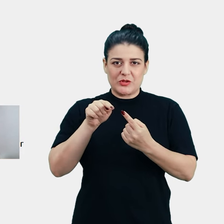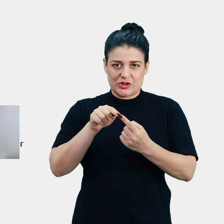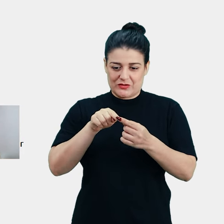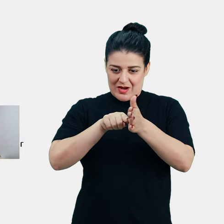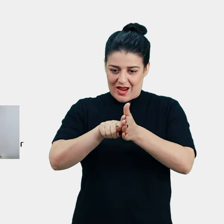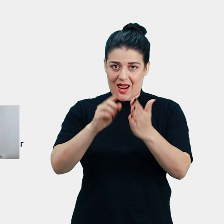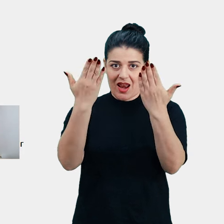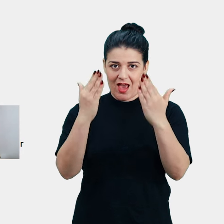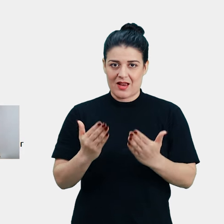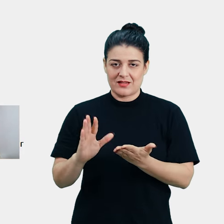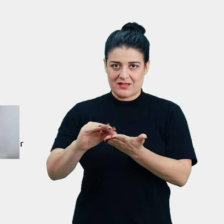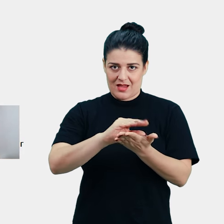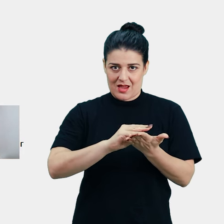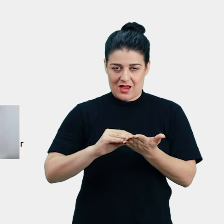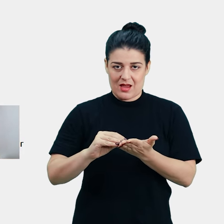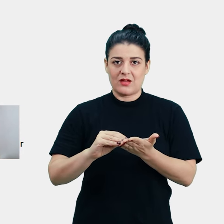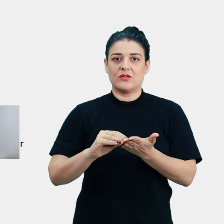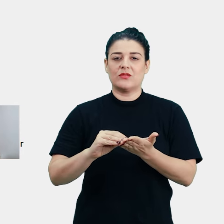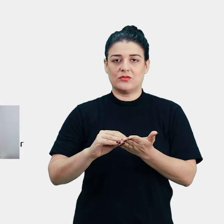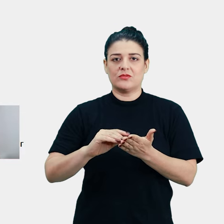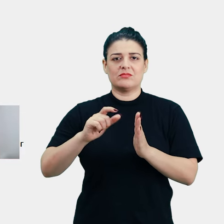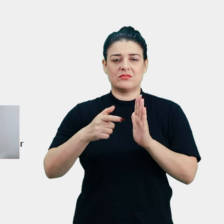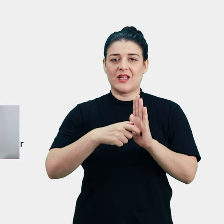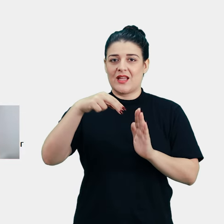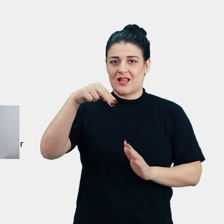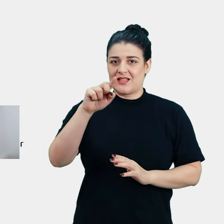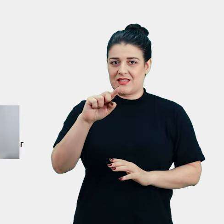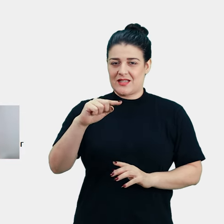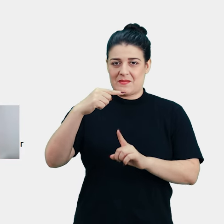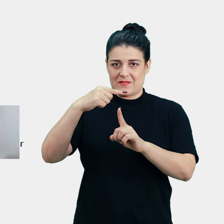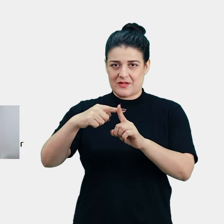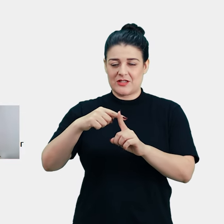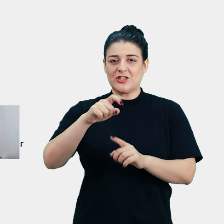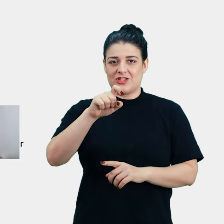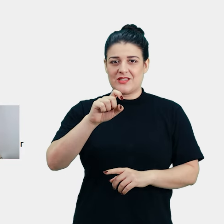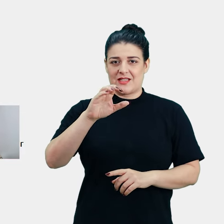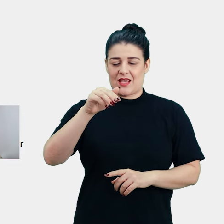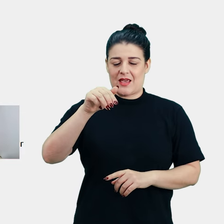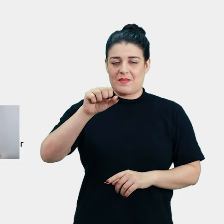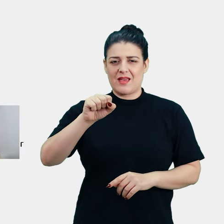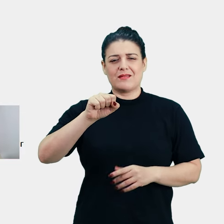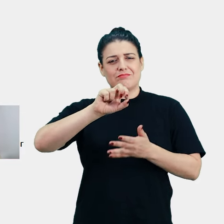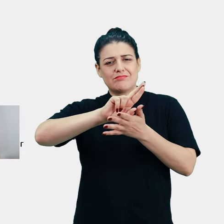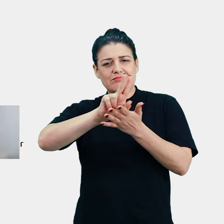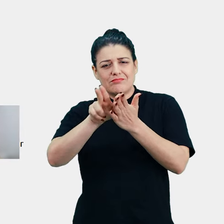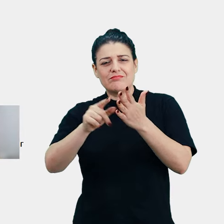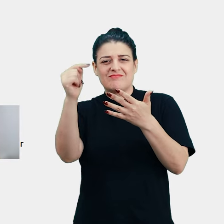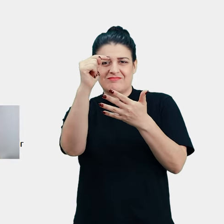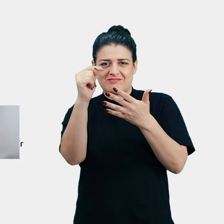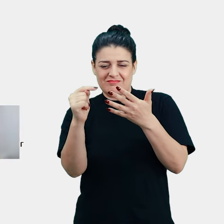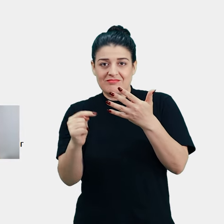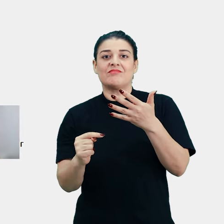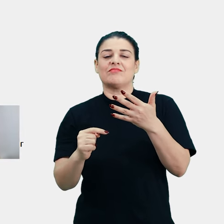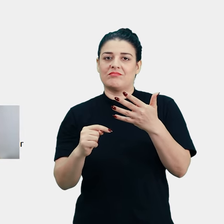tá? Então, a gente processa esses dados com software MZMiners, XCMS, MSDial, tá? Que já